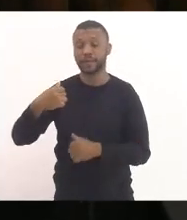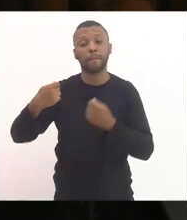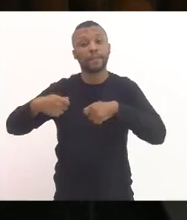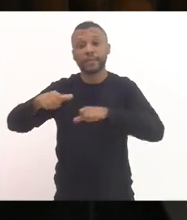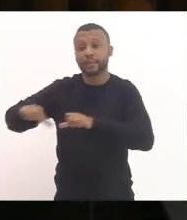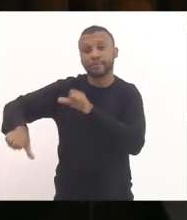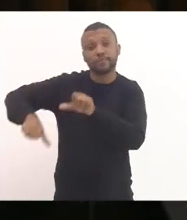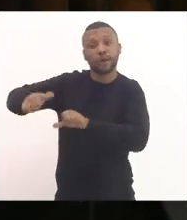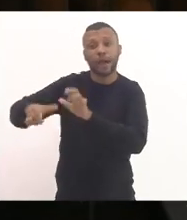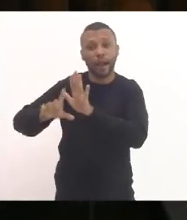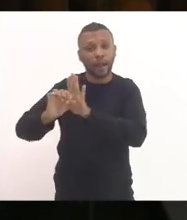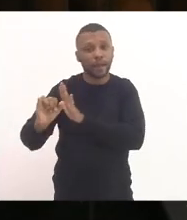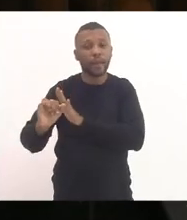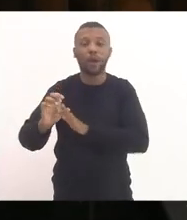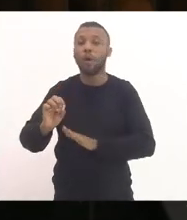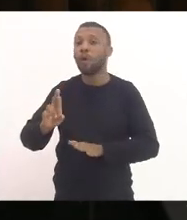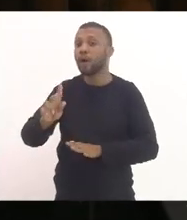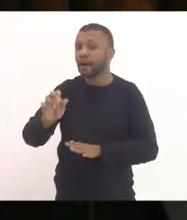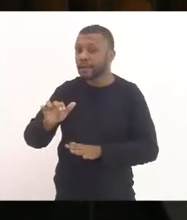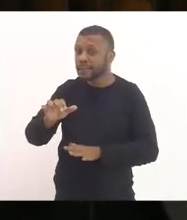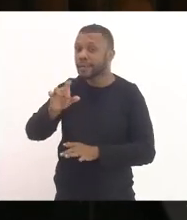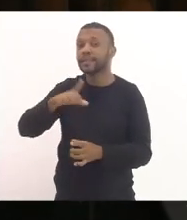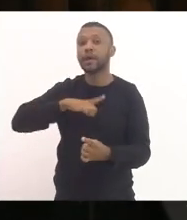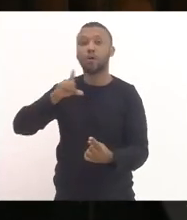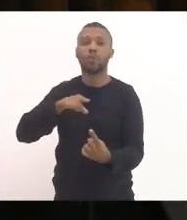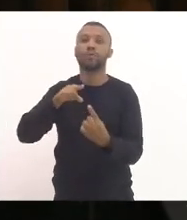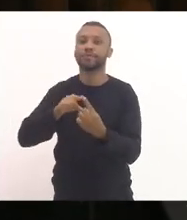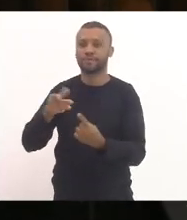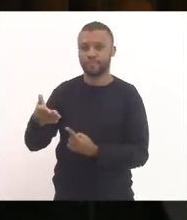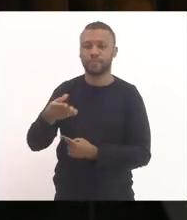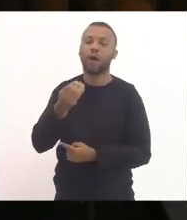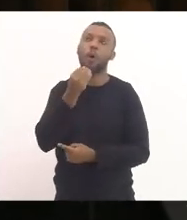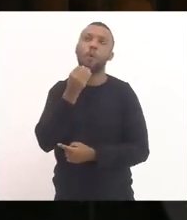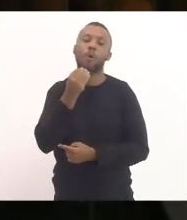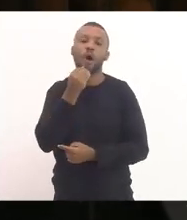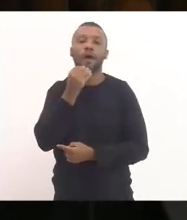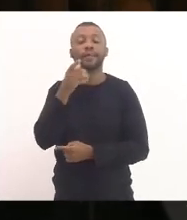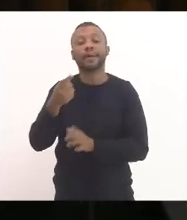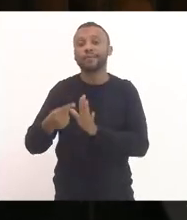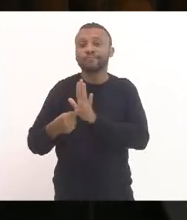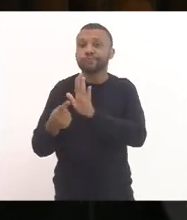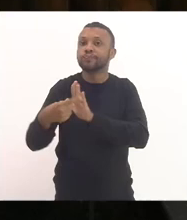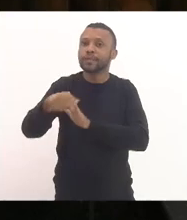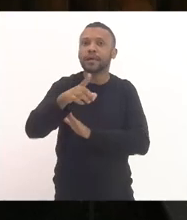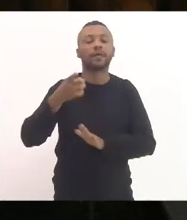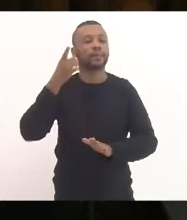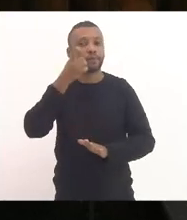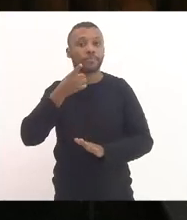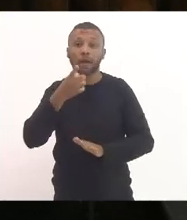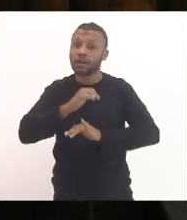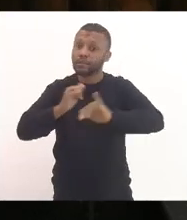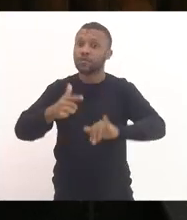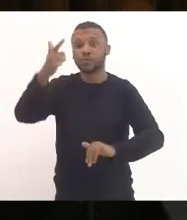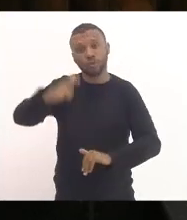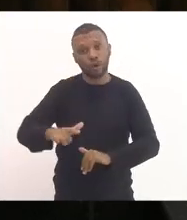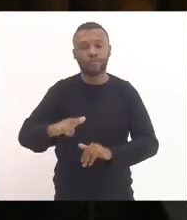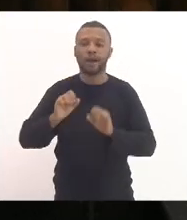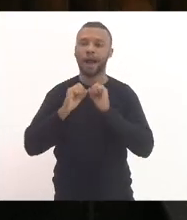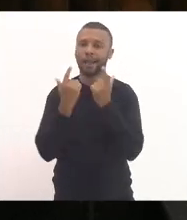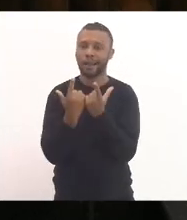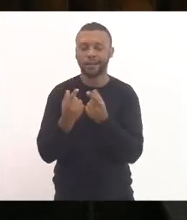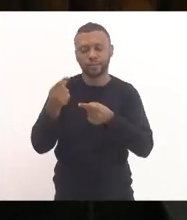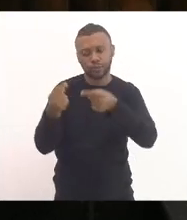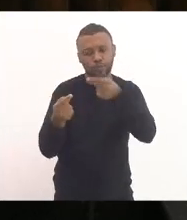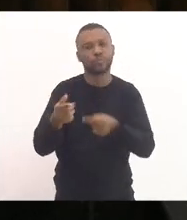a lei orgânica tá aí para isso a oportunidade tá na mão dos Senhores parlamentares repito alerj já se debruçou